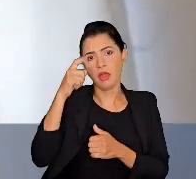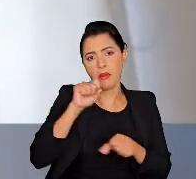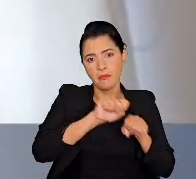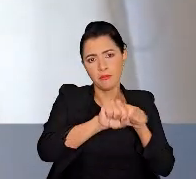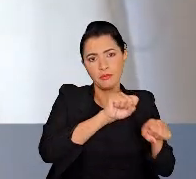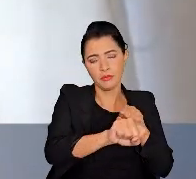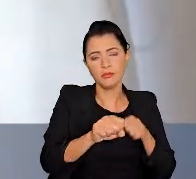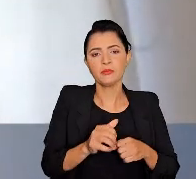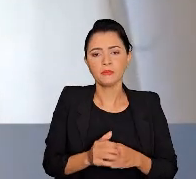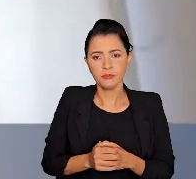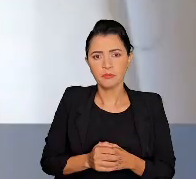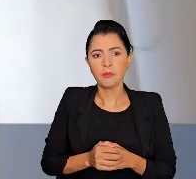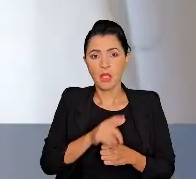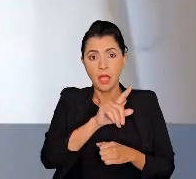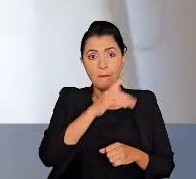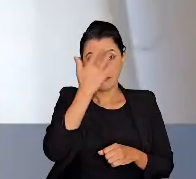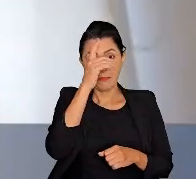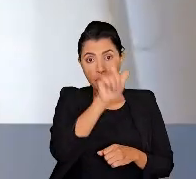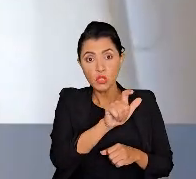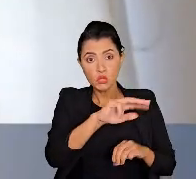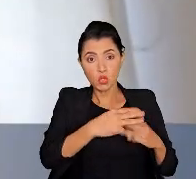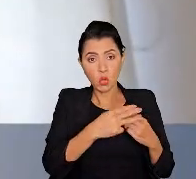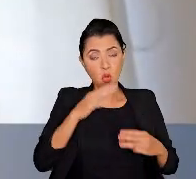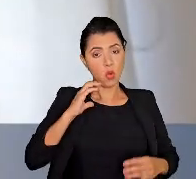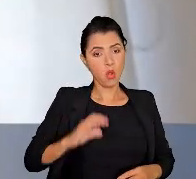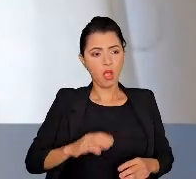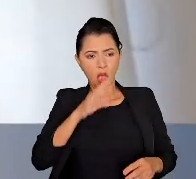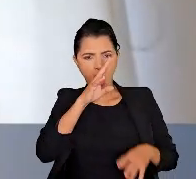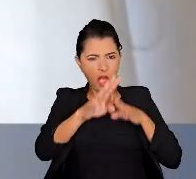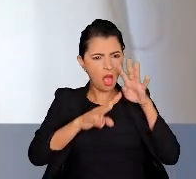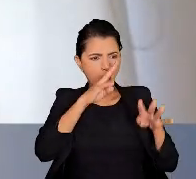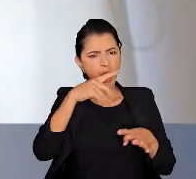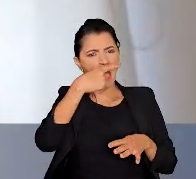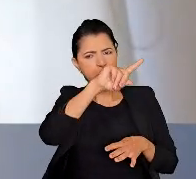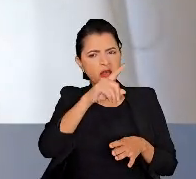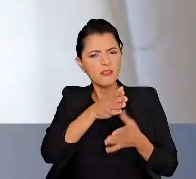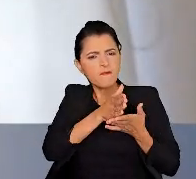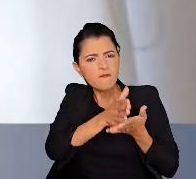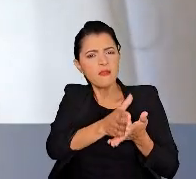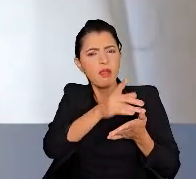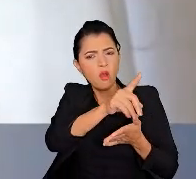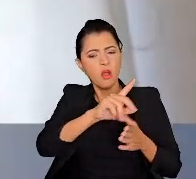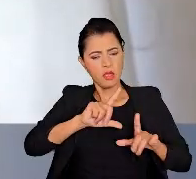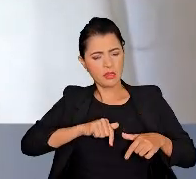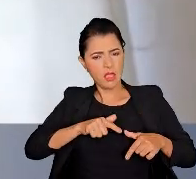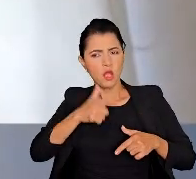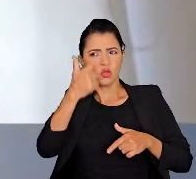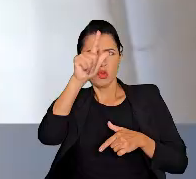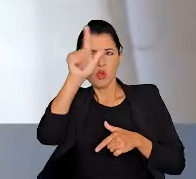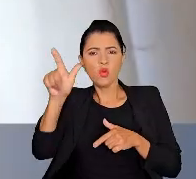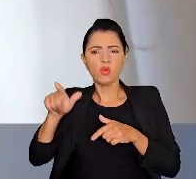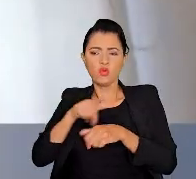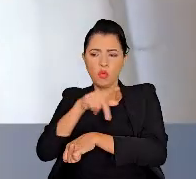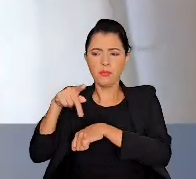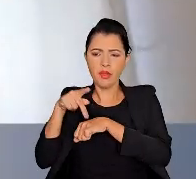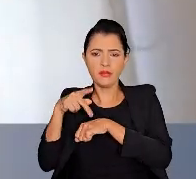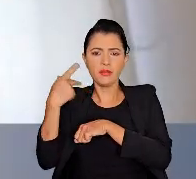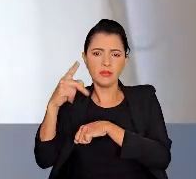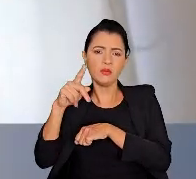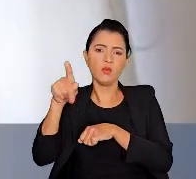Acusar cidadãos judeus de serem mais leais a Israel do que aos seus próprios países nos quais são